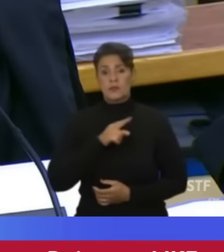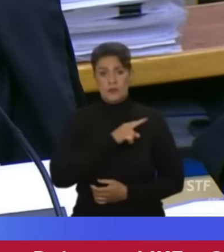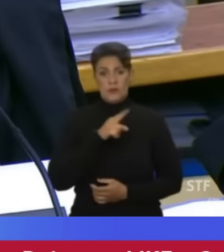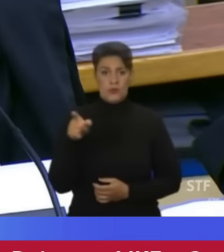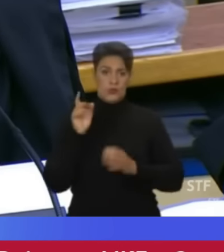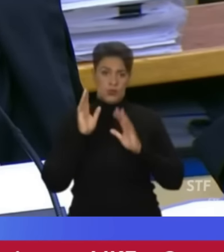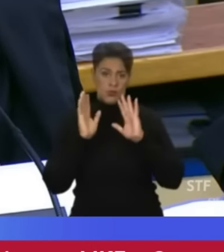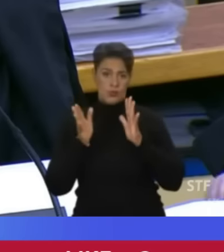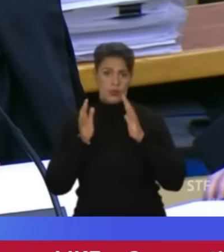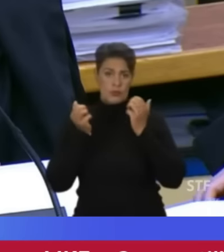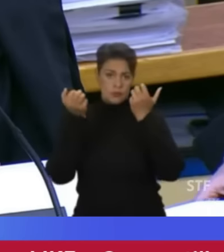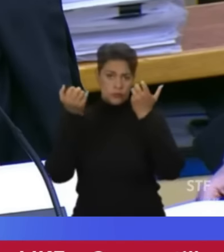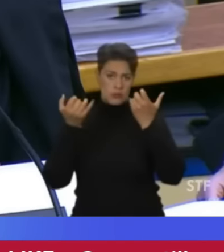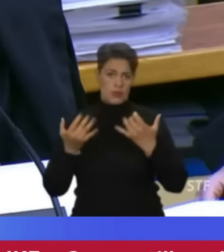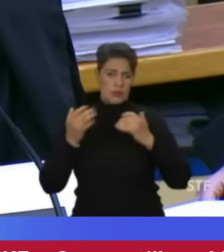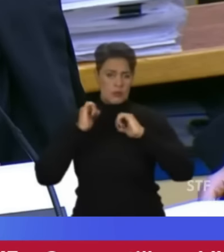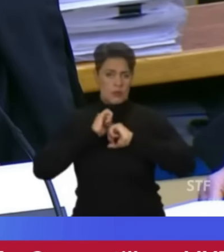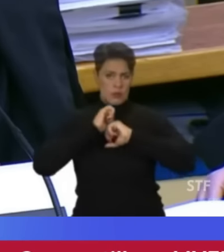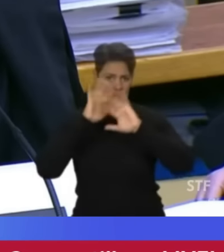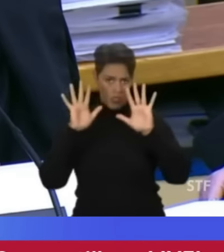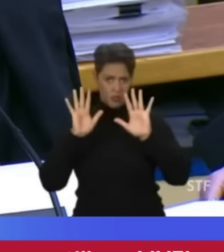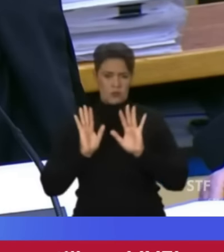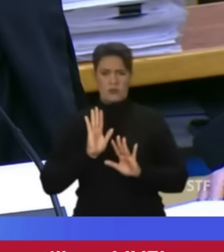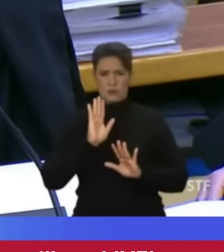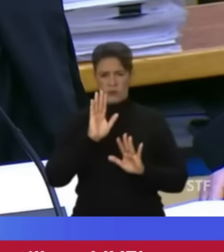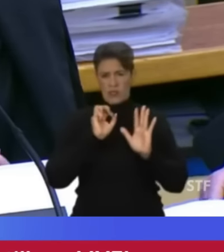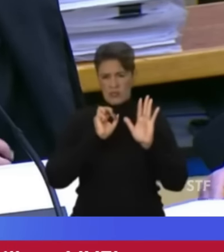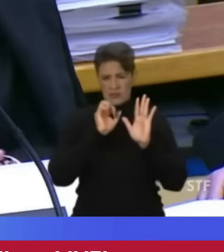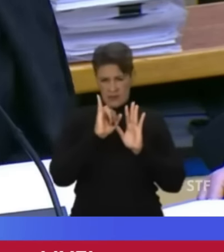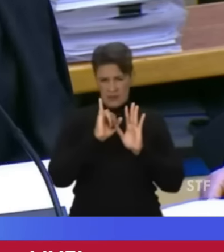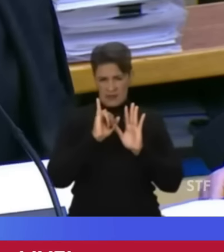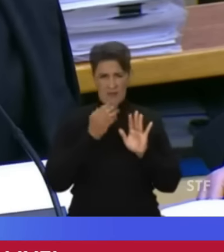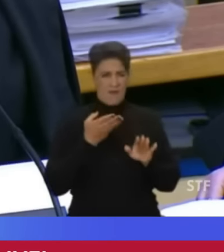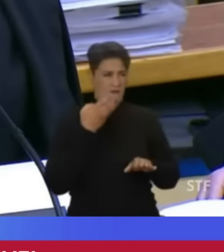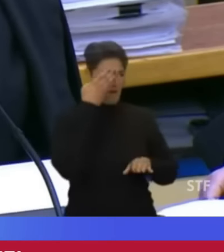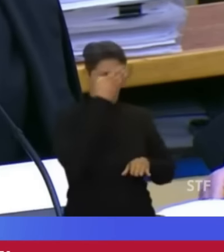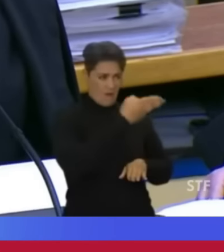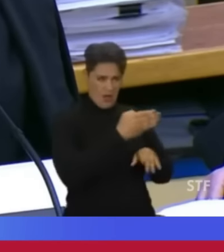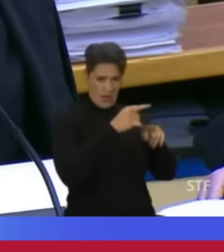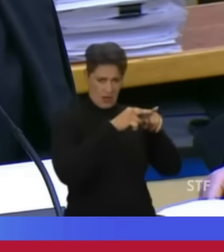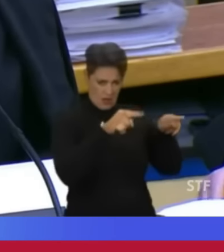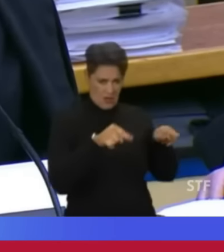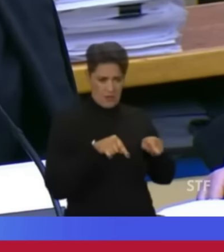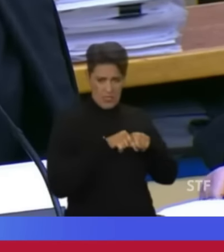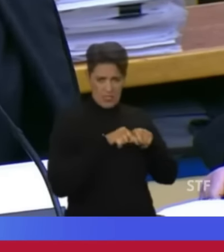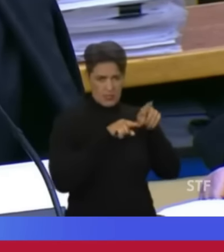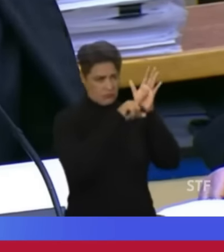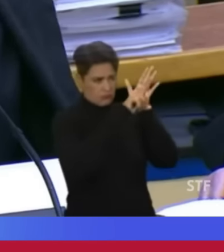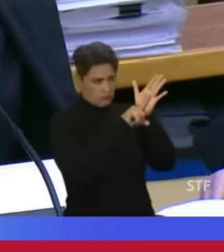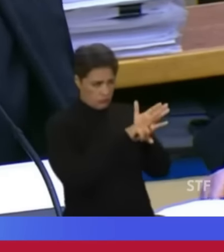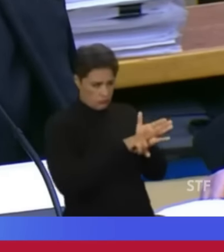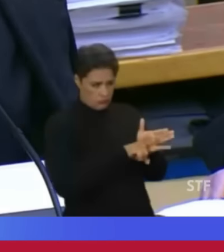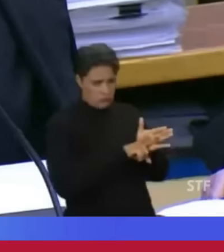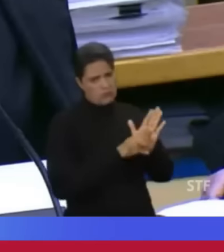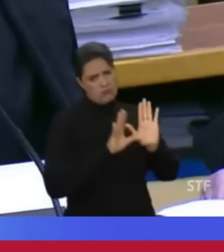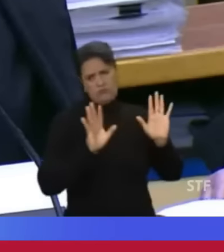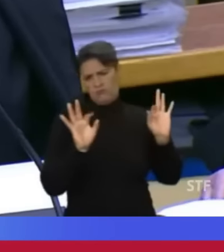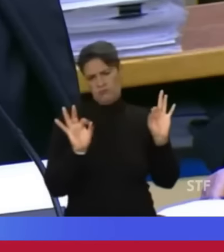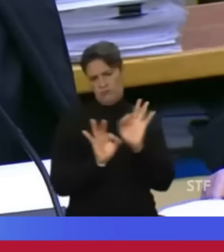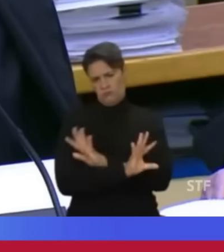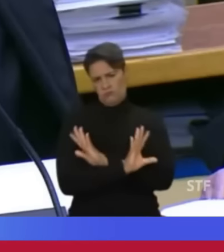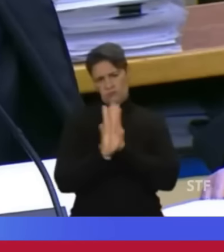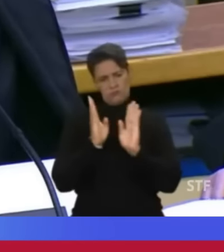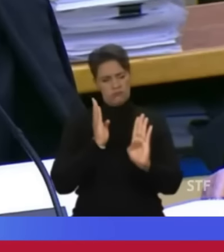teria ficado Claro anteriormente a qualquer das matérias como vossa excelência disse nenhuma das